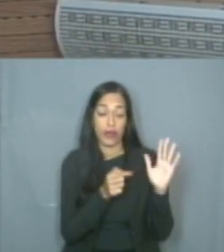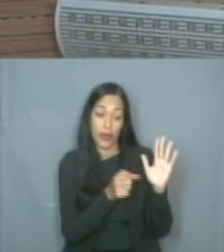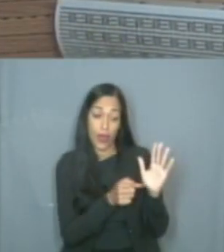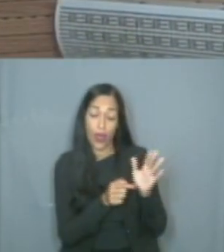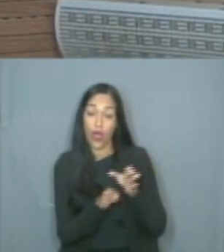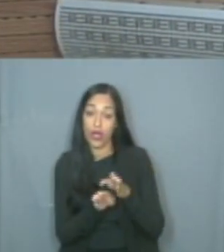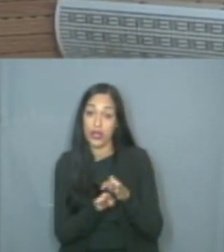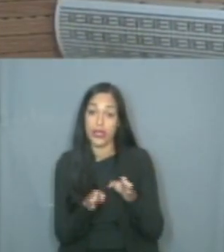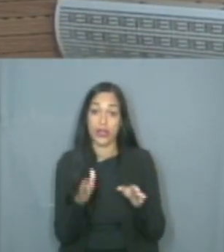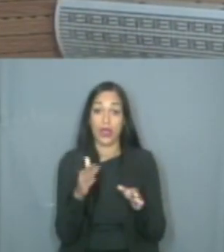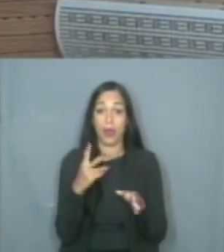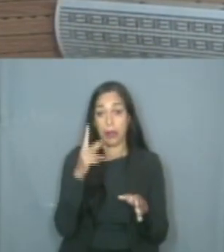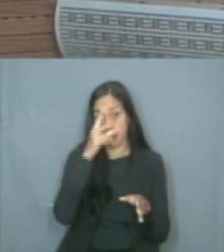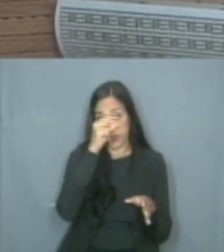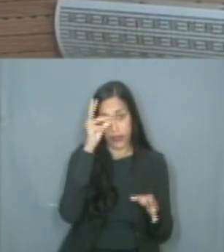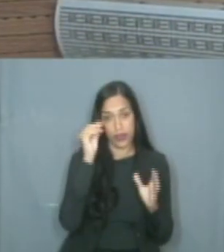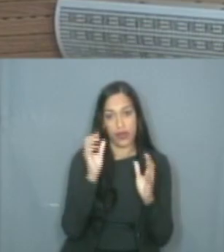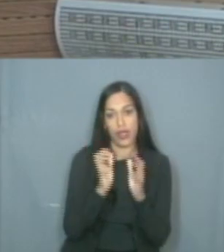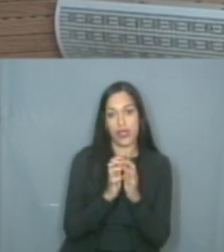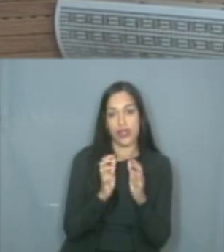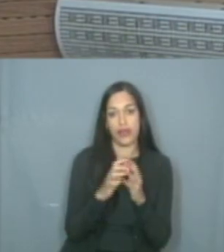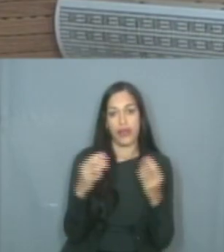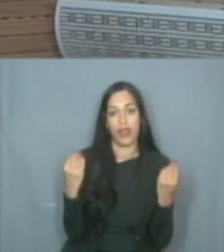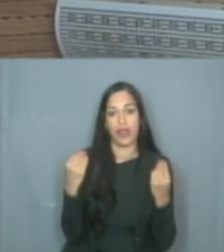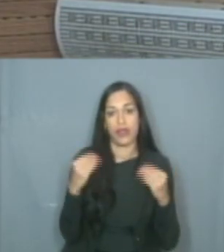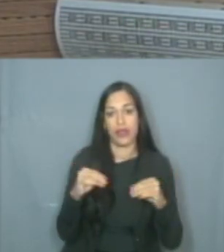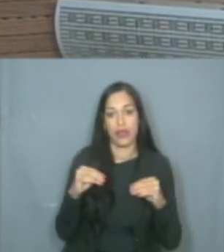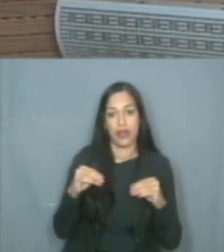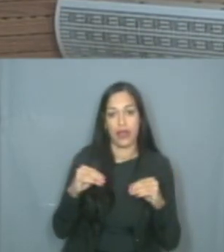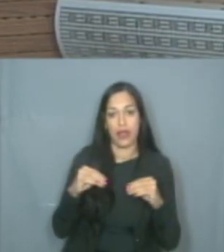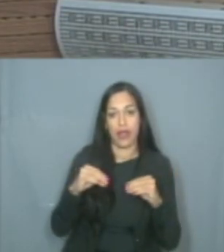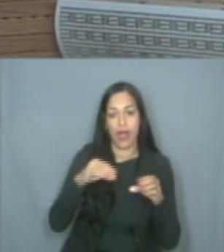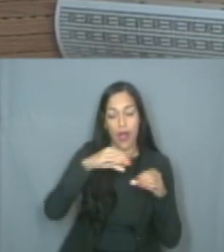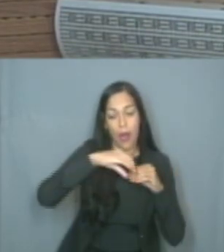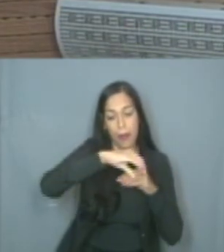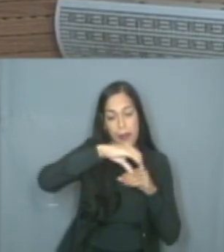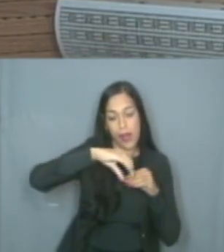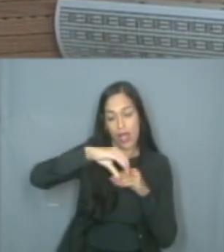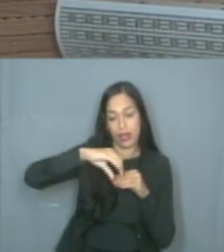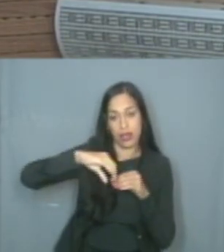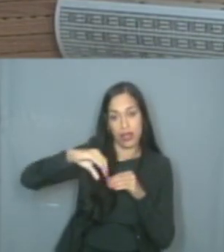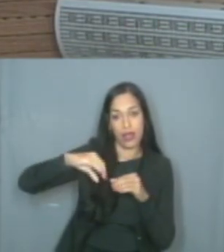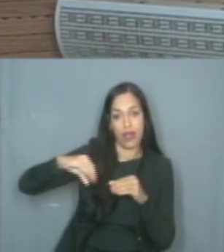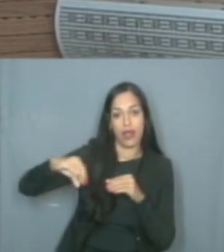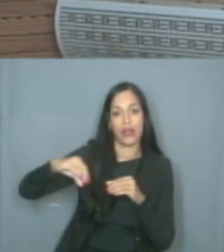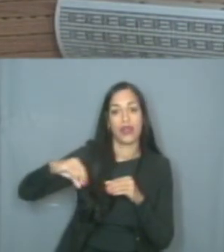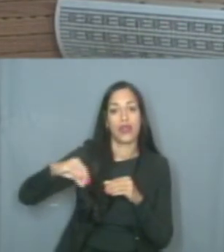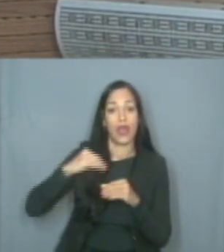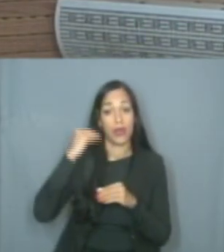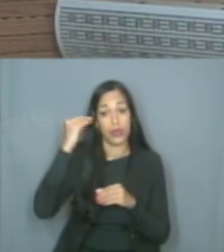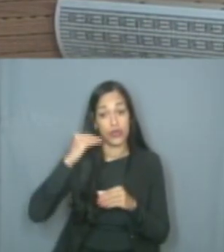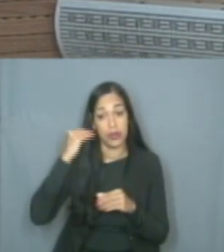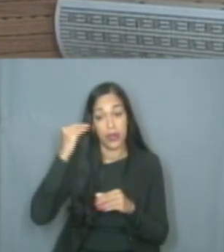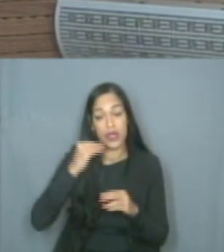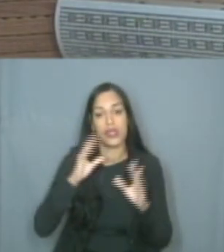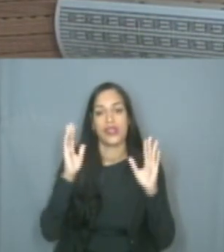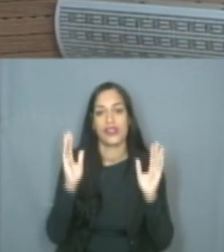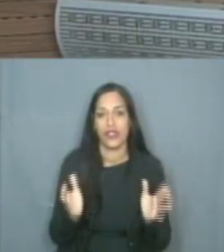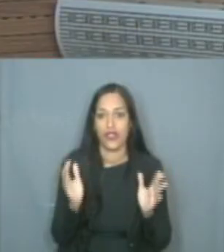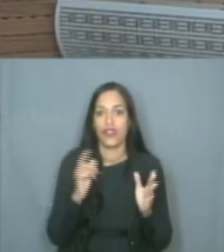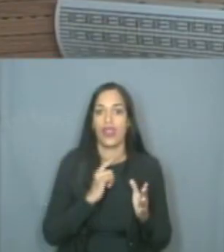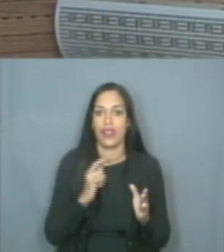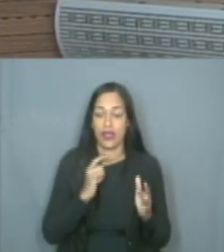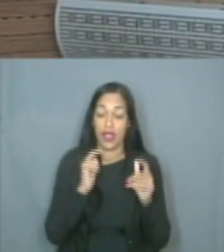indicação ao prefeito do Recife para executar a implantação de faixas patadestres. É uma experiência que já existe em